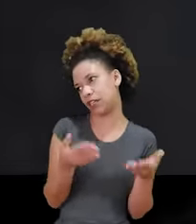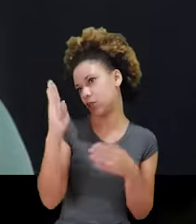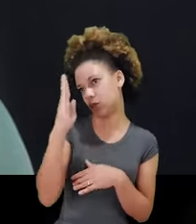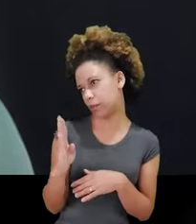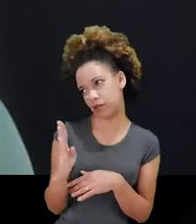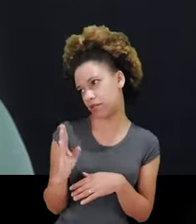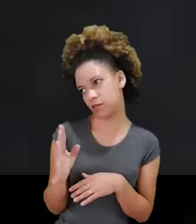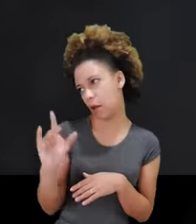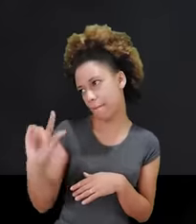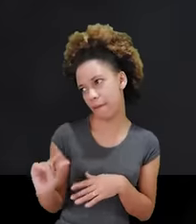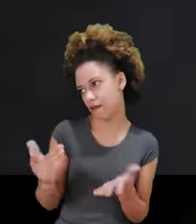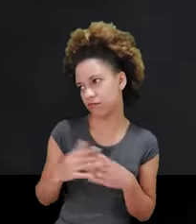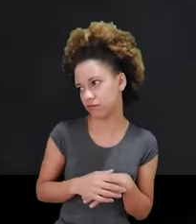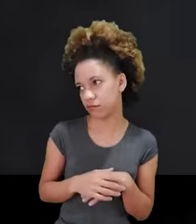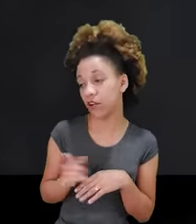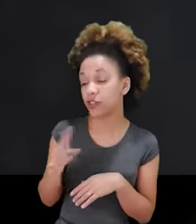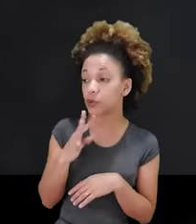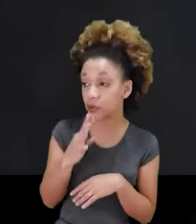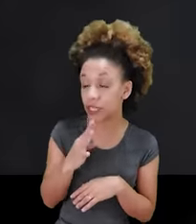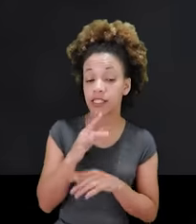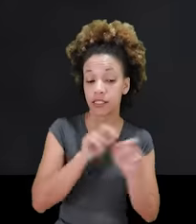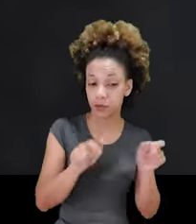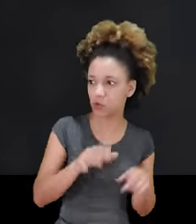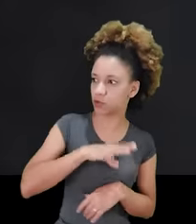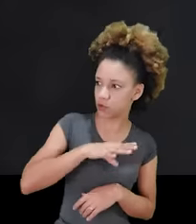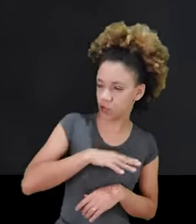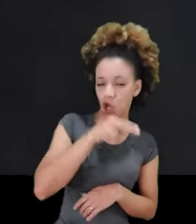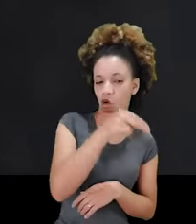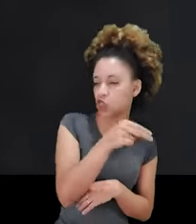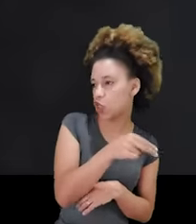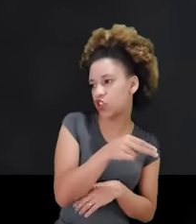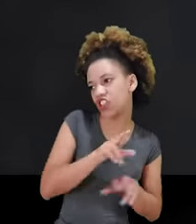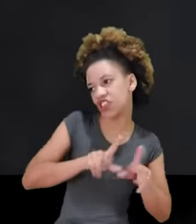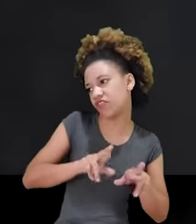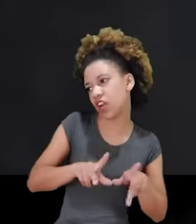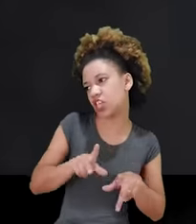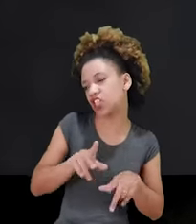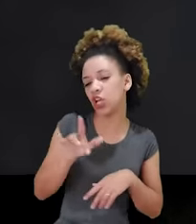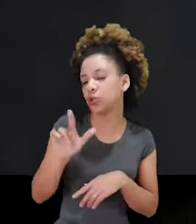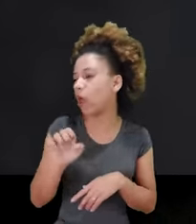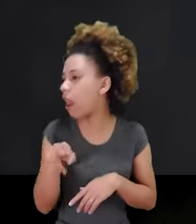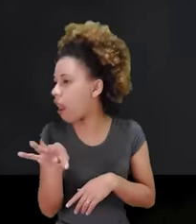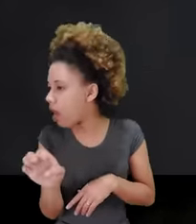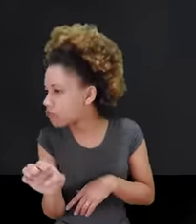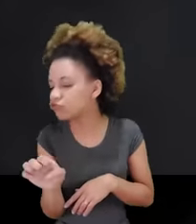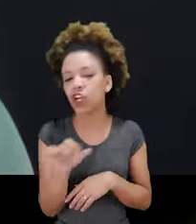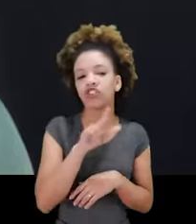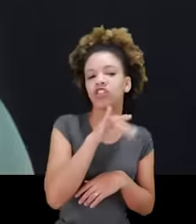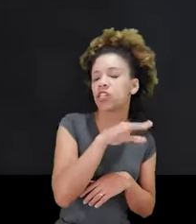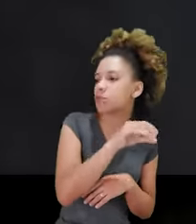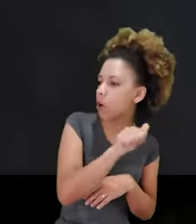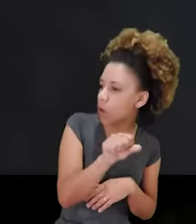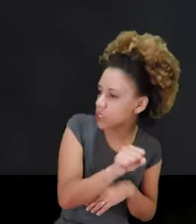do que o Brasil. Sim. Tu já conheces um bocadinho de Portugal, sabes? Pois. Que o português do Norte não é igual ao português do Alentejo, ao português de Lisboa,